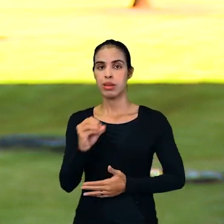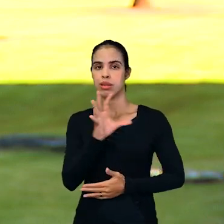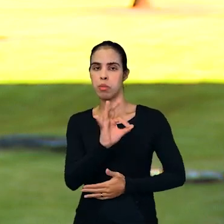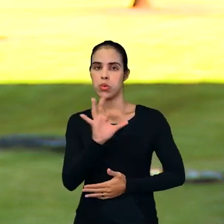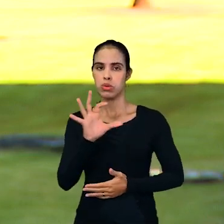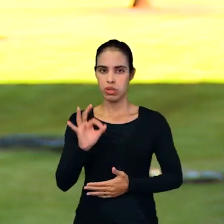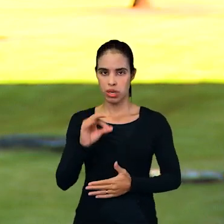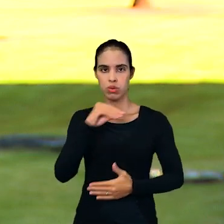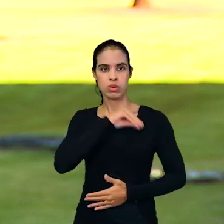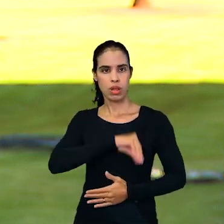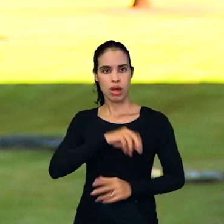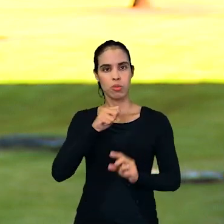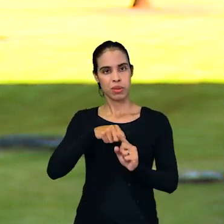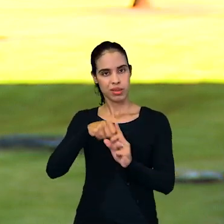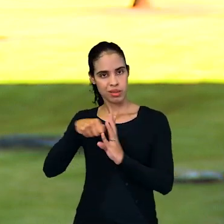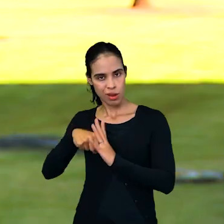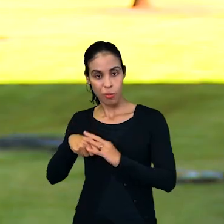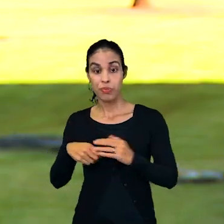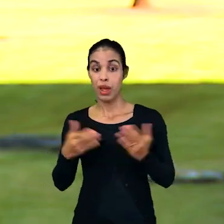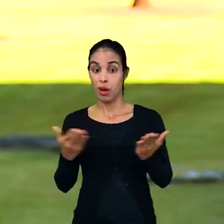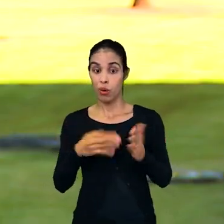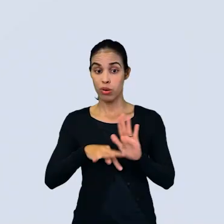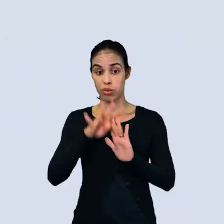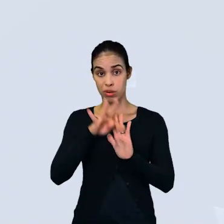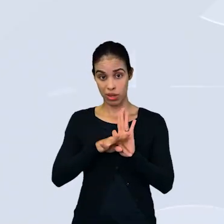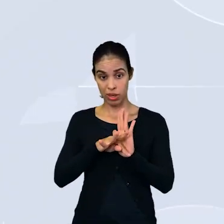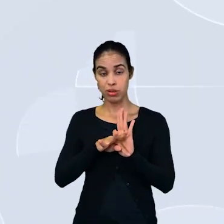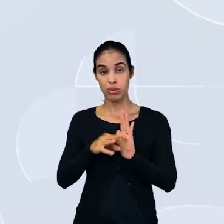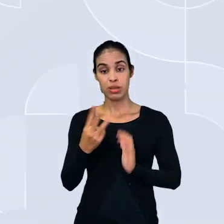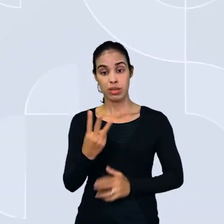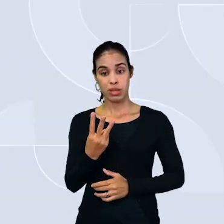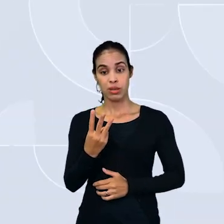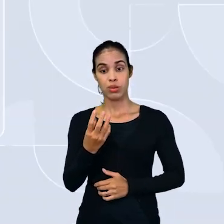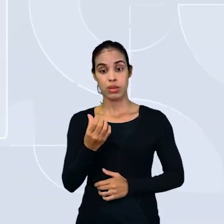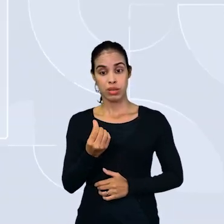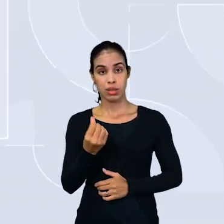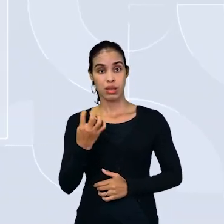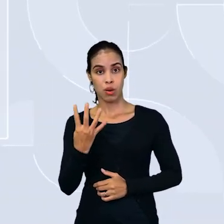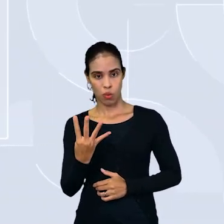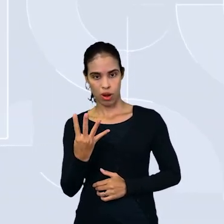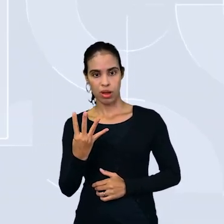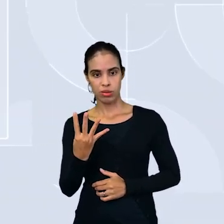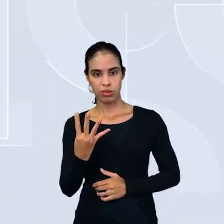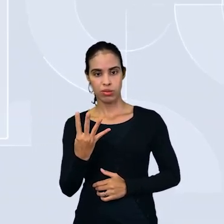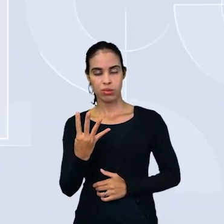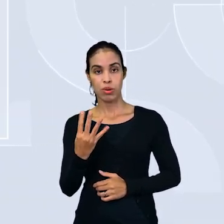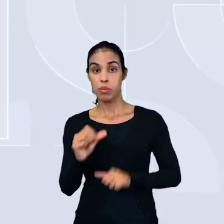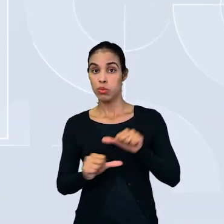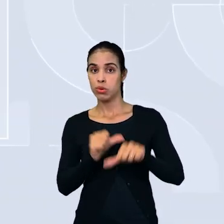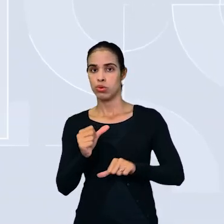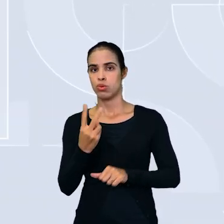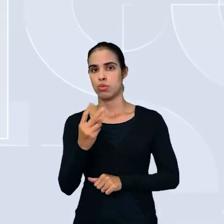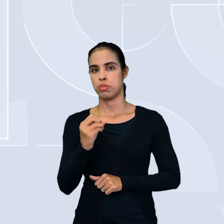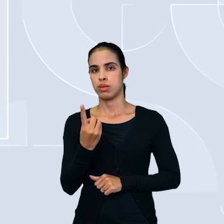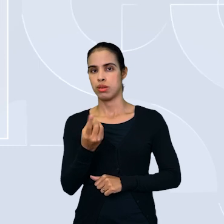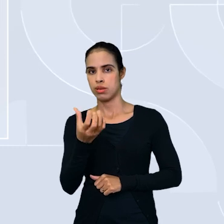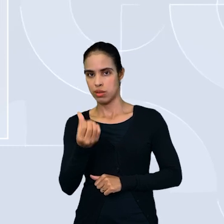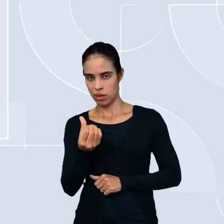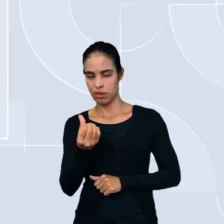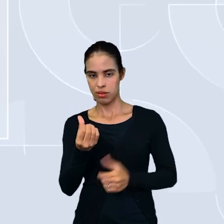pagar o adicional de 30% sobre o salário mensal. A atual redação da súmula 364, atualizada